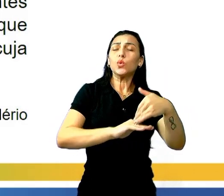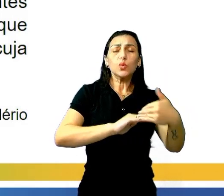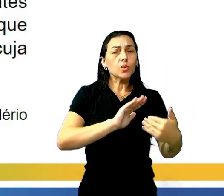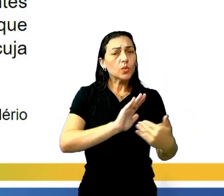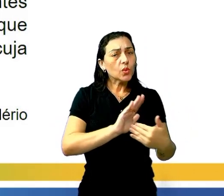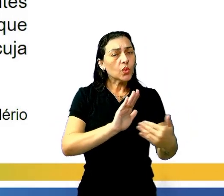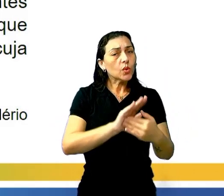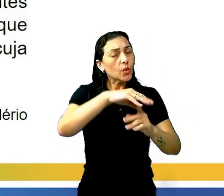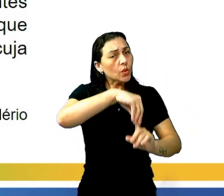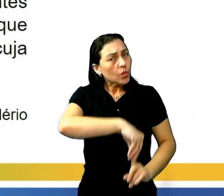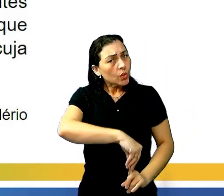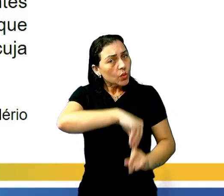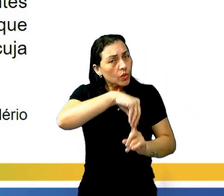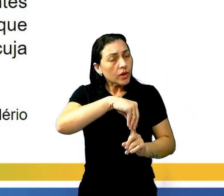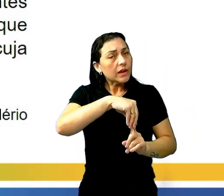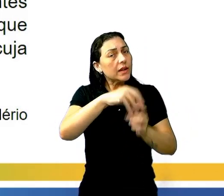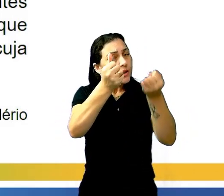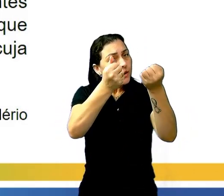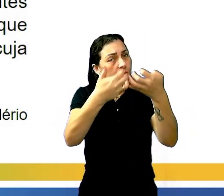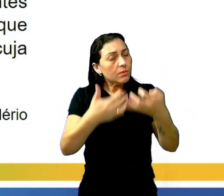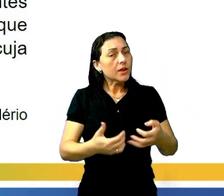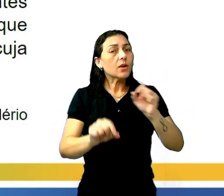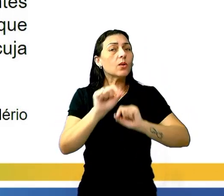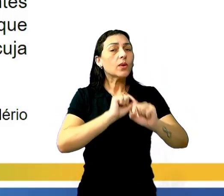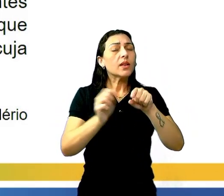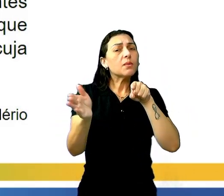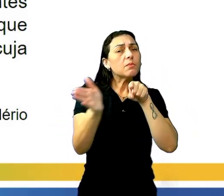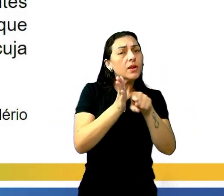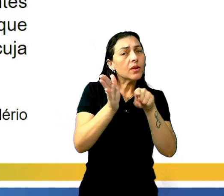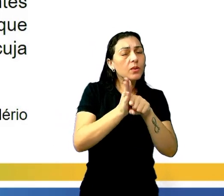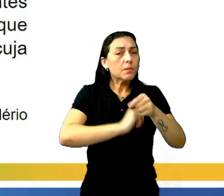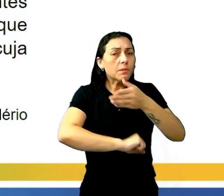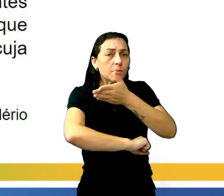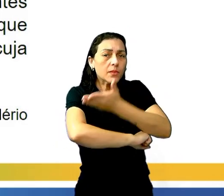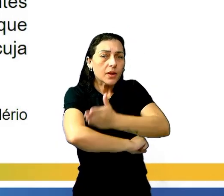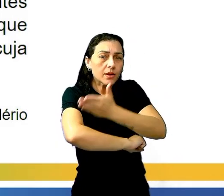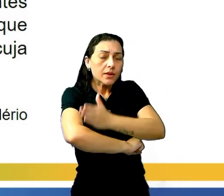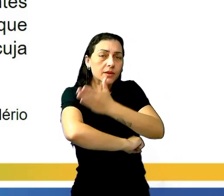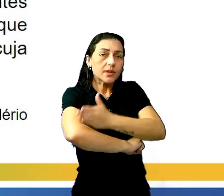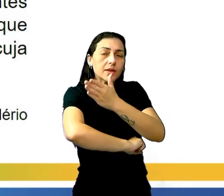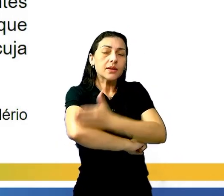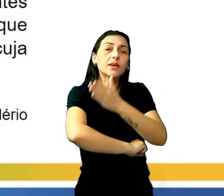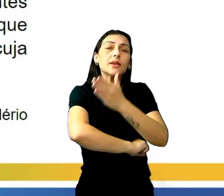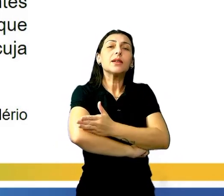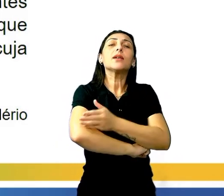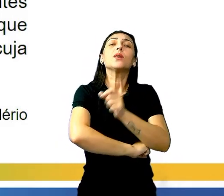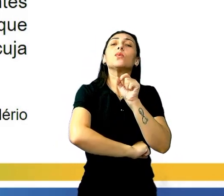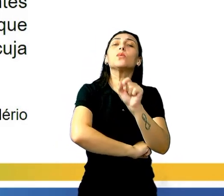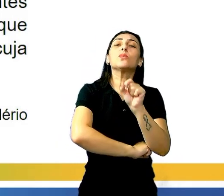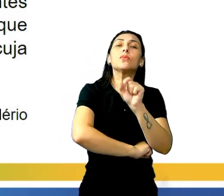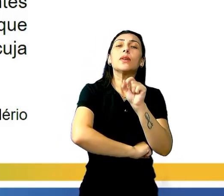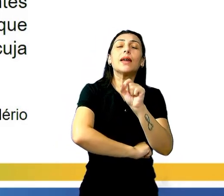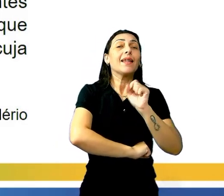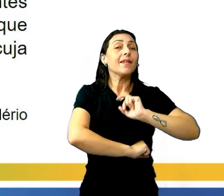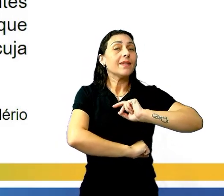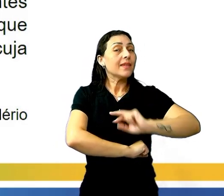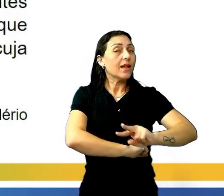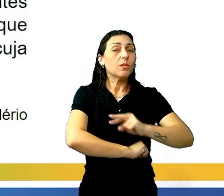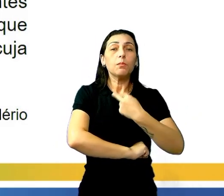a algo referente a um sentimento de prazer e desprazer, que